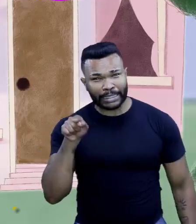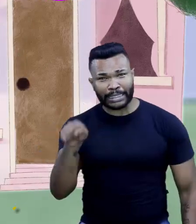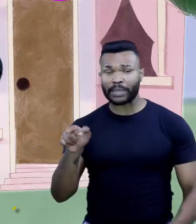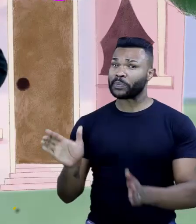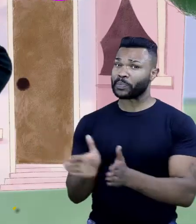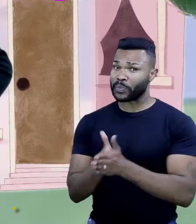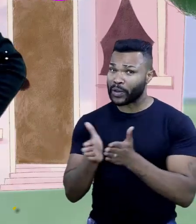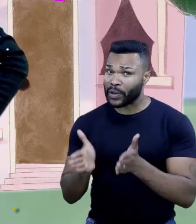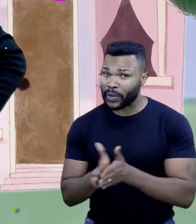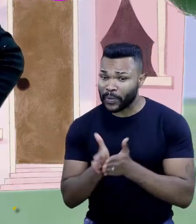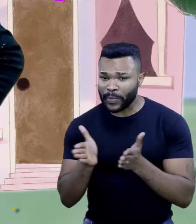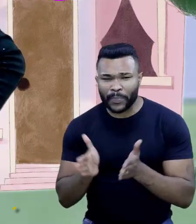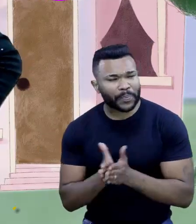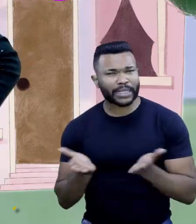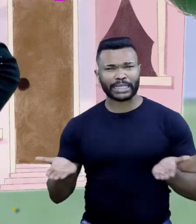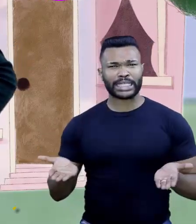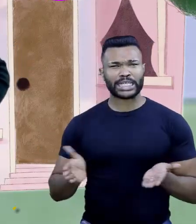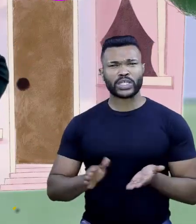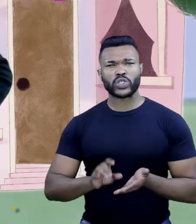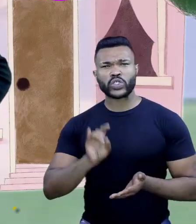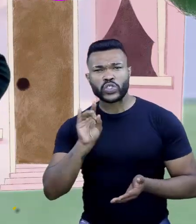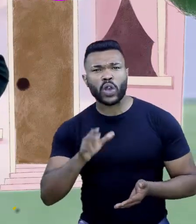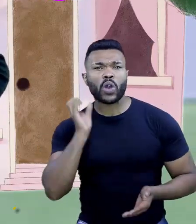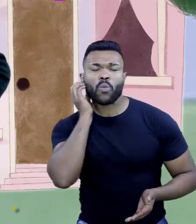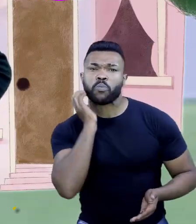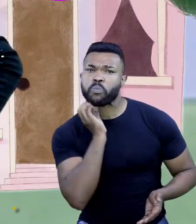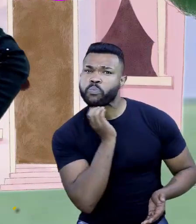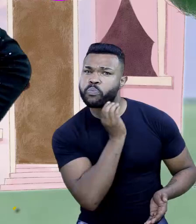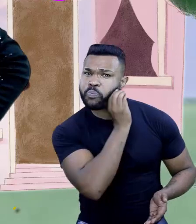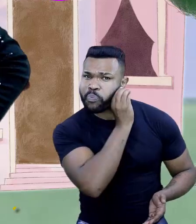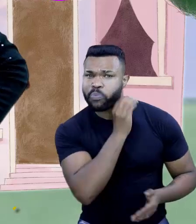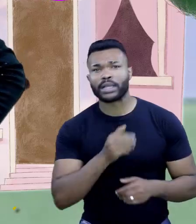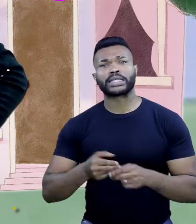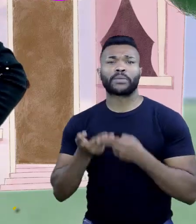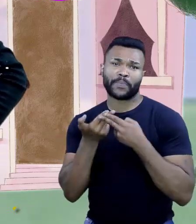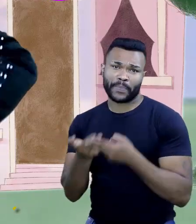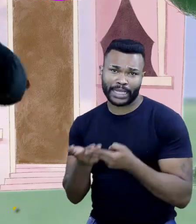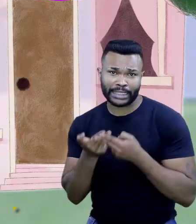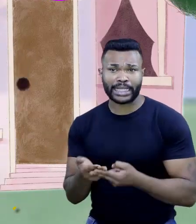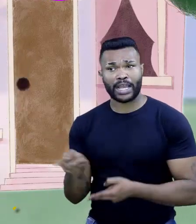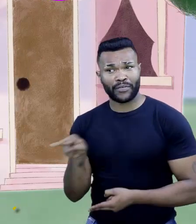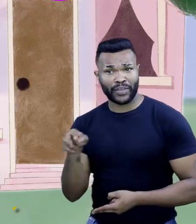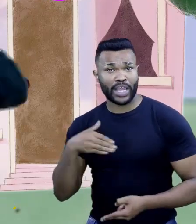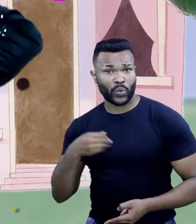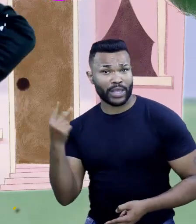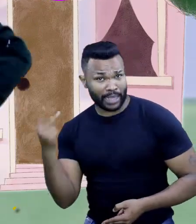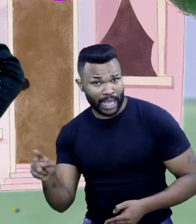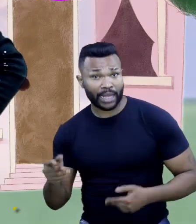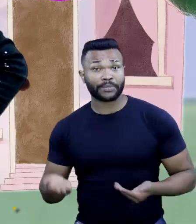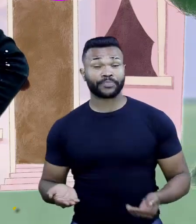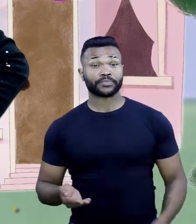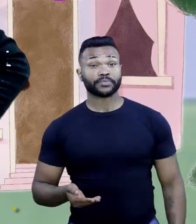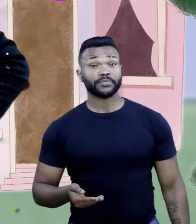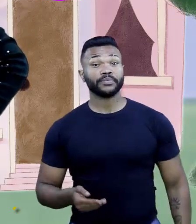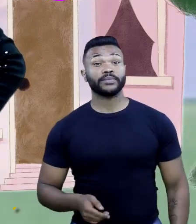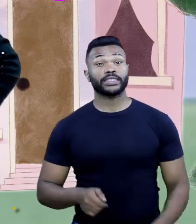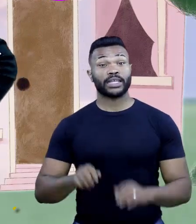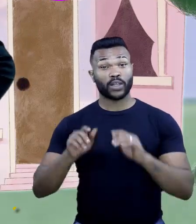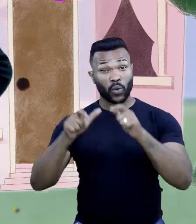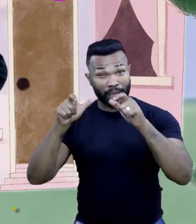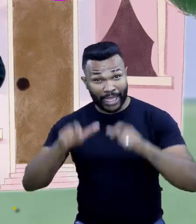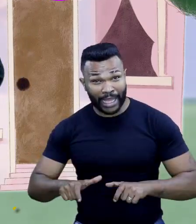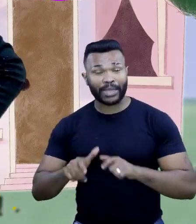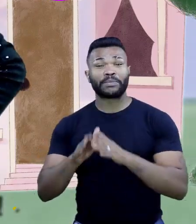Maravilha ficou pobre. Ninguém, além do bolso otário, aturava ela e suas duas filhas. A pensão foi